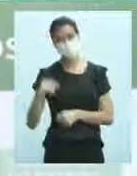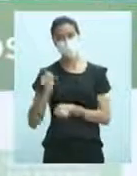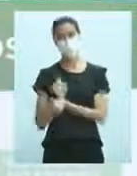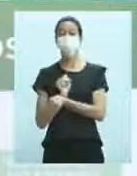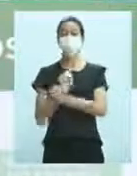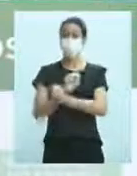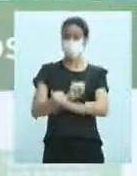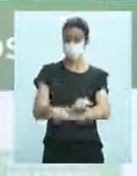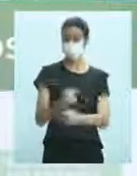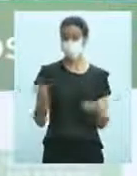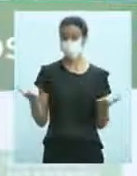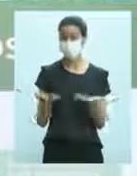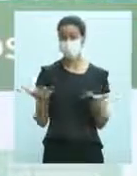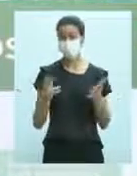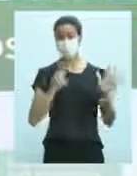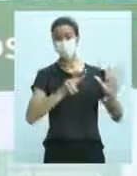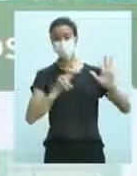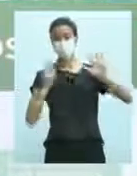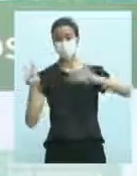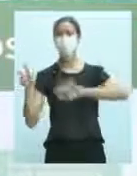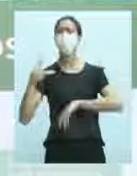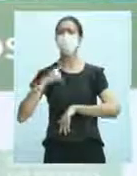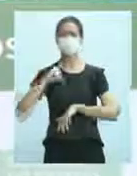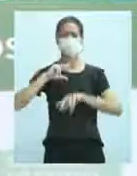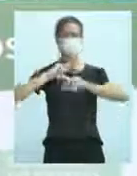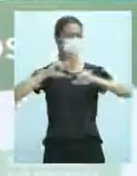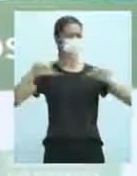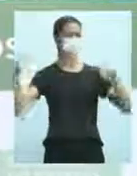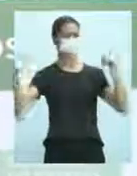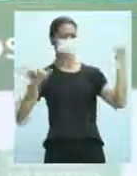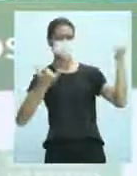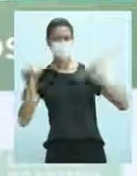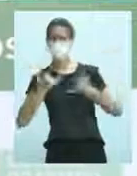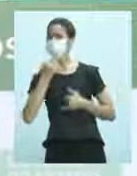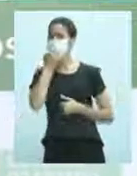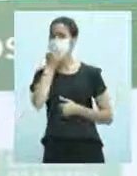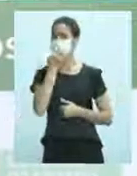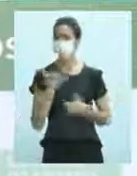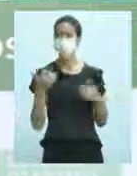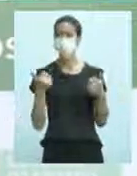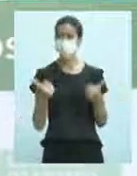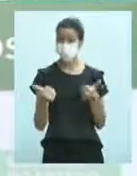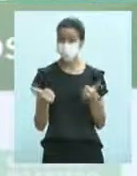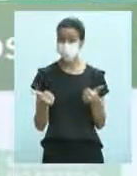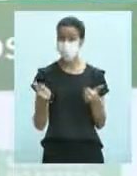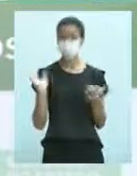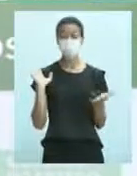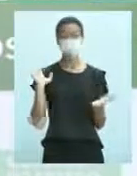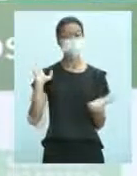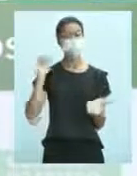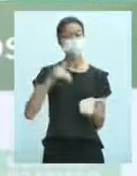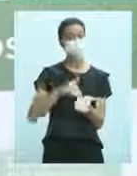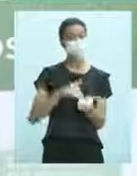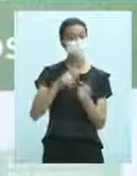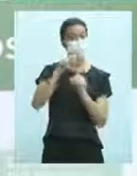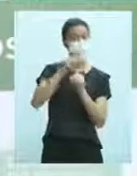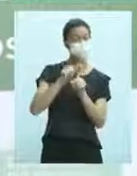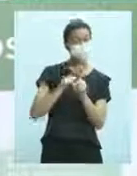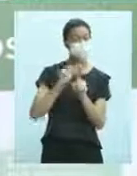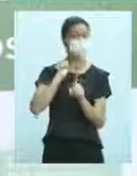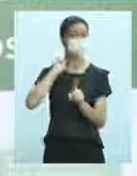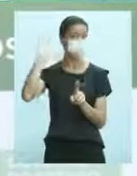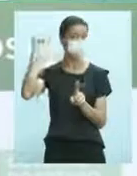tivemos boas notícias e quero acreditar e até o final do mês nós teremos à disposição da população